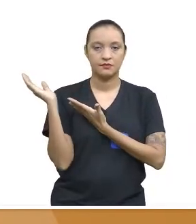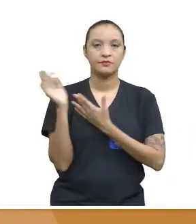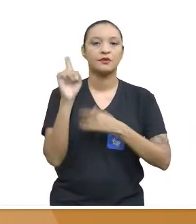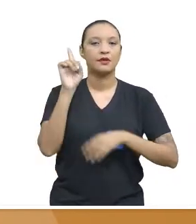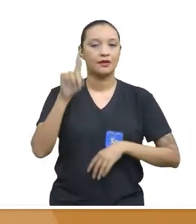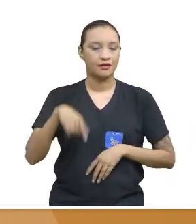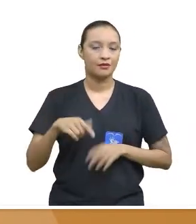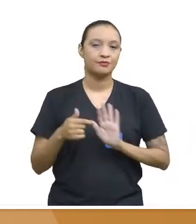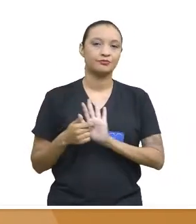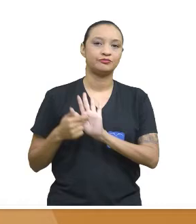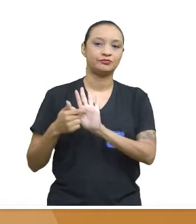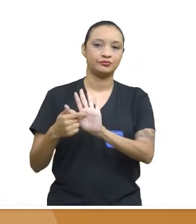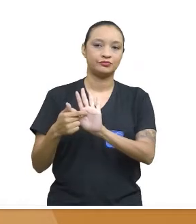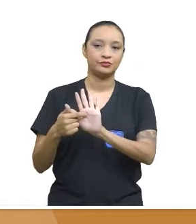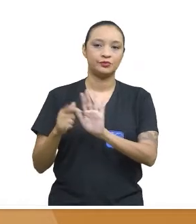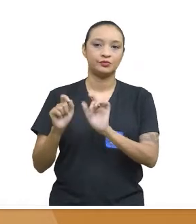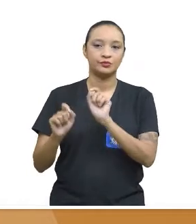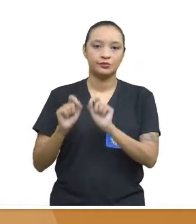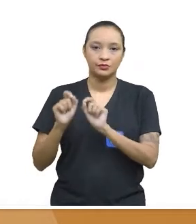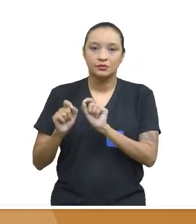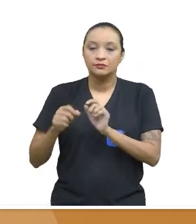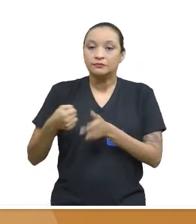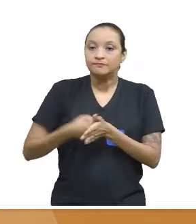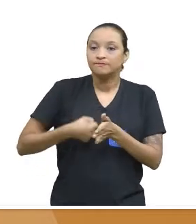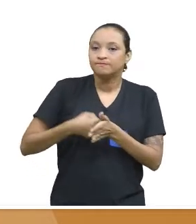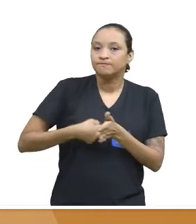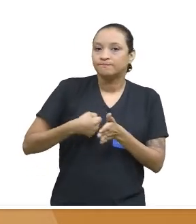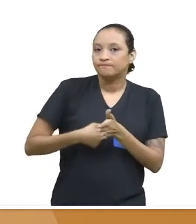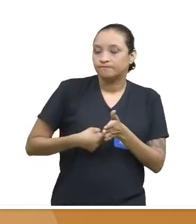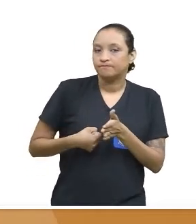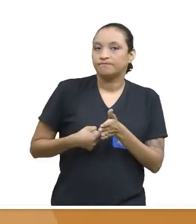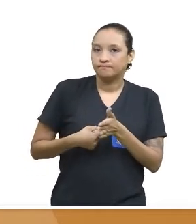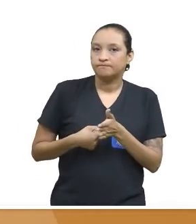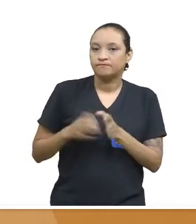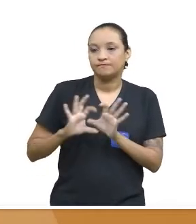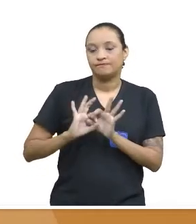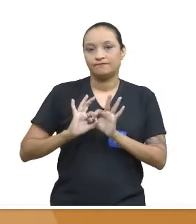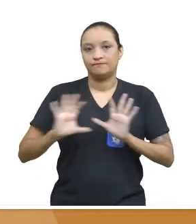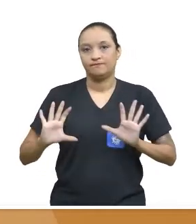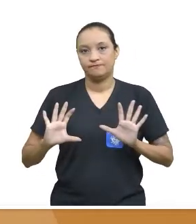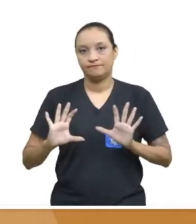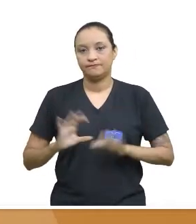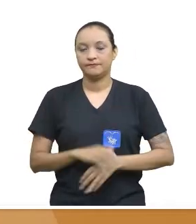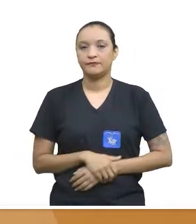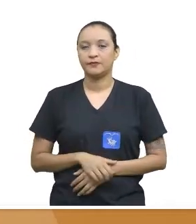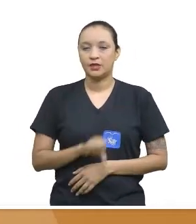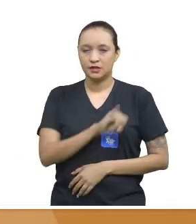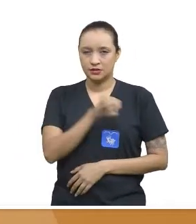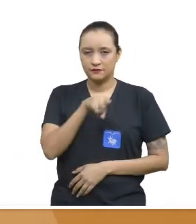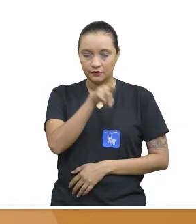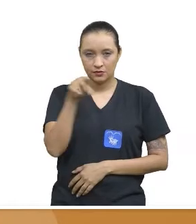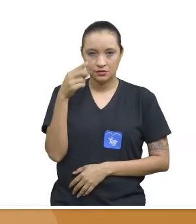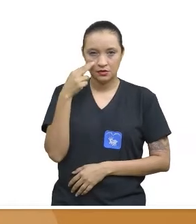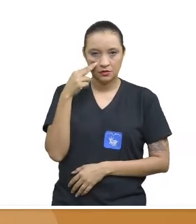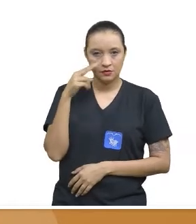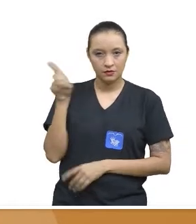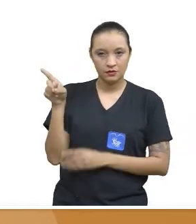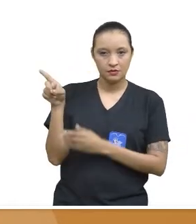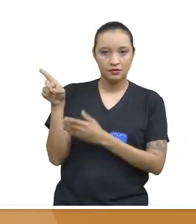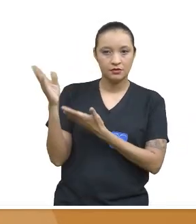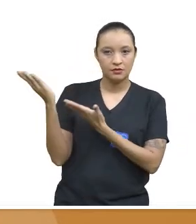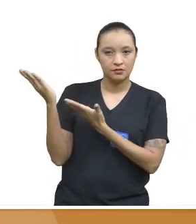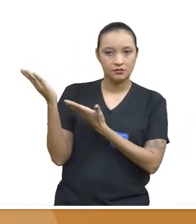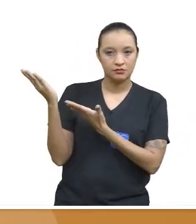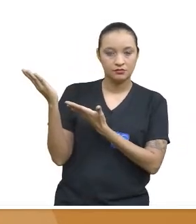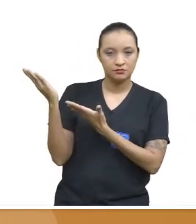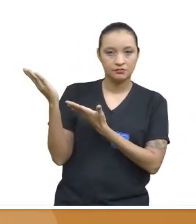claro que há uma tentativa de libertação. Se os senhores pararem para observar e derem uma olhada